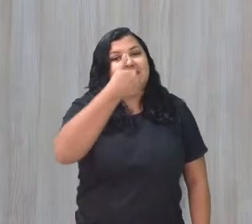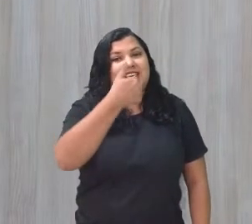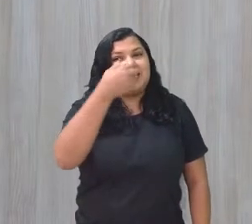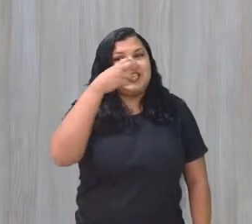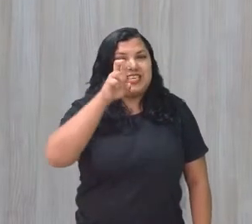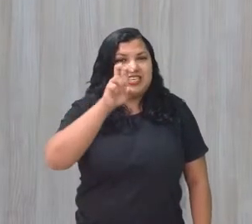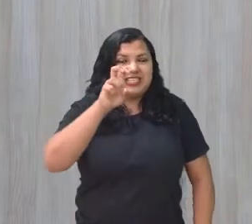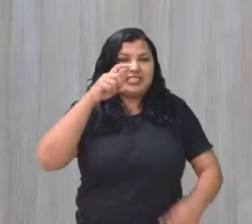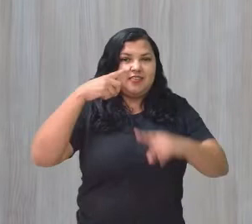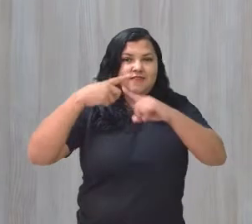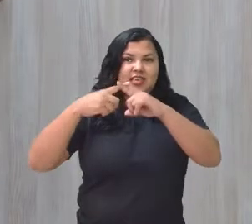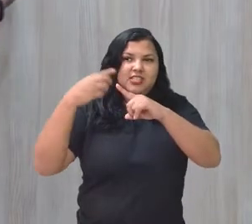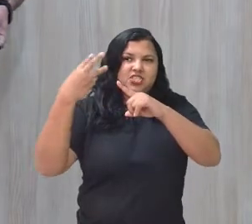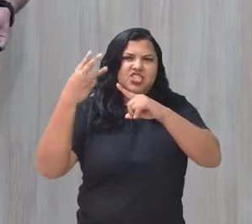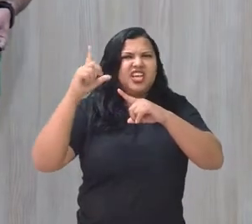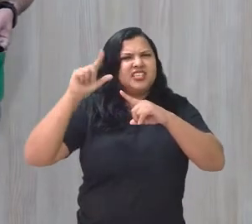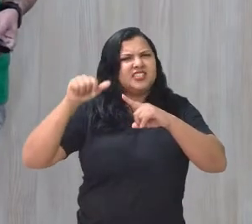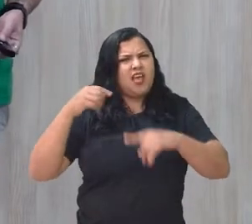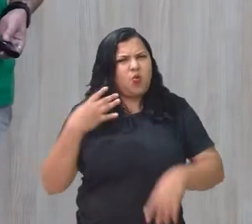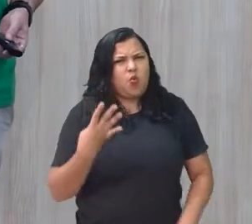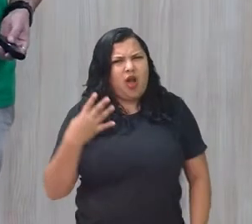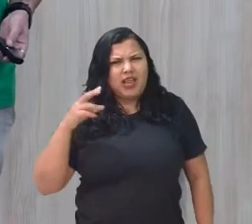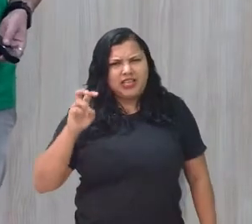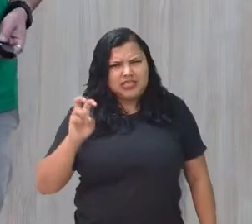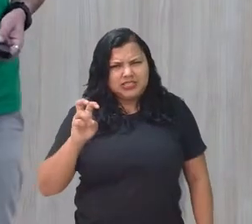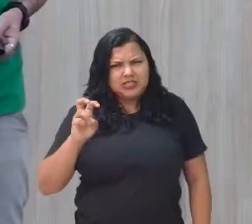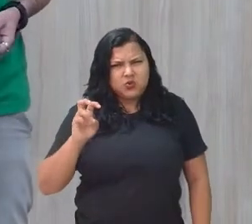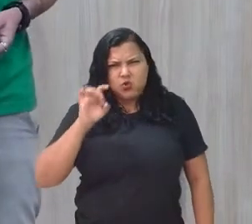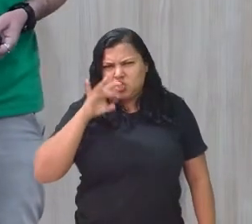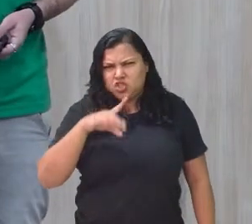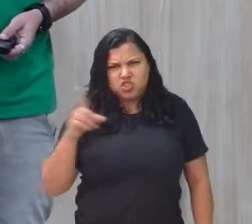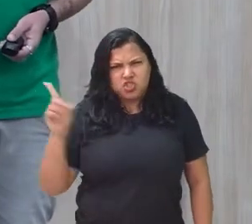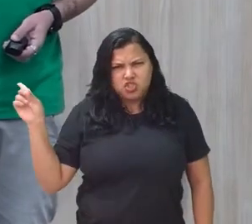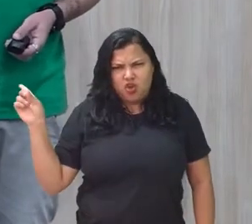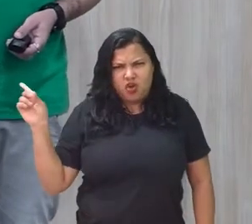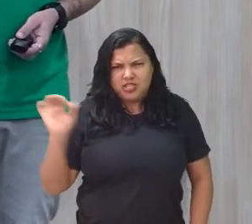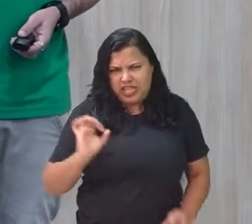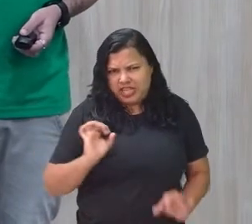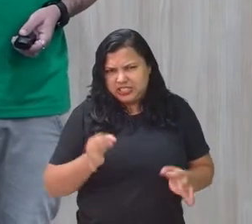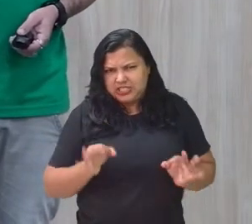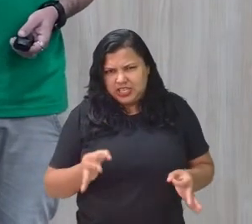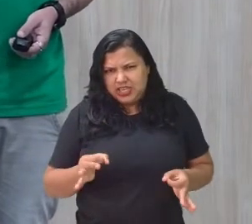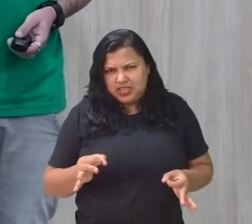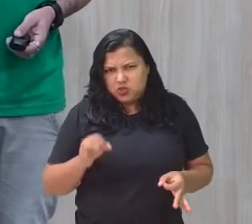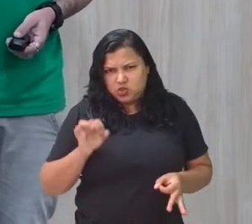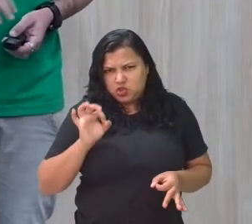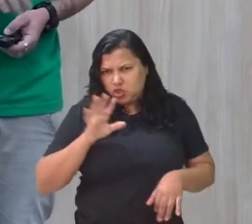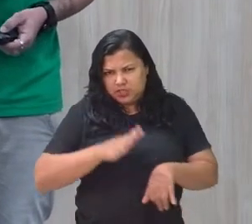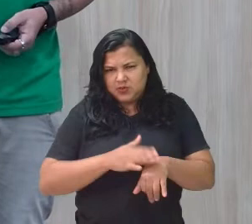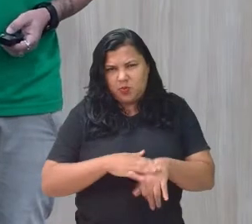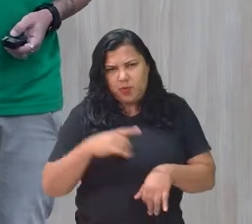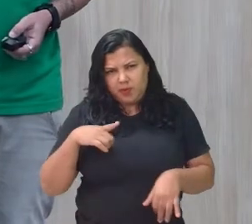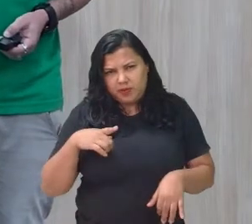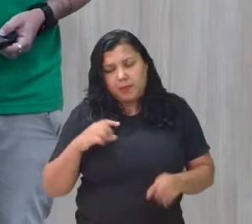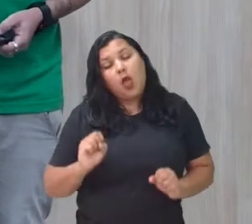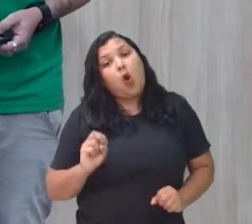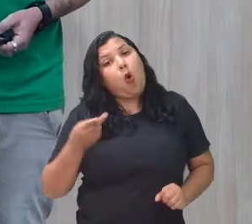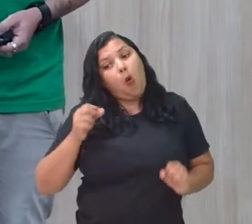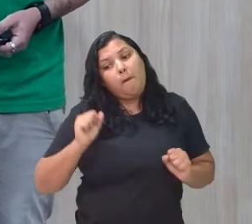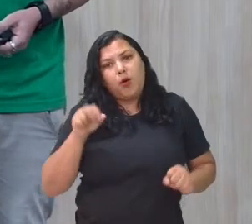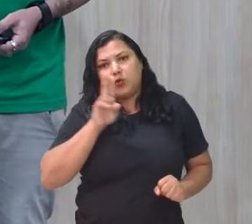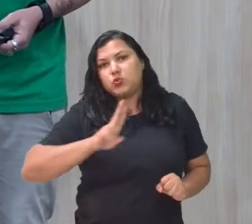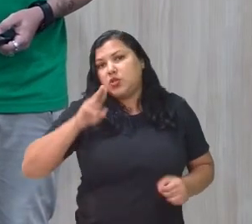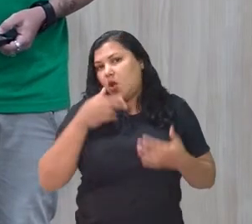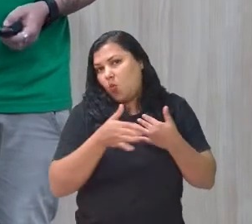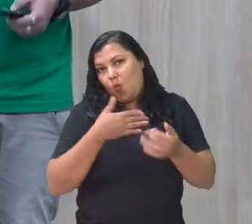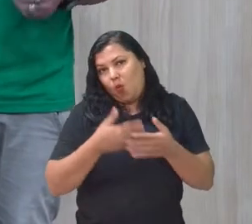é 45. Mas será que dá certo só com essa? A gente vai investigar para ver se esse é um caso particular ou se funciona com